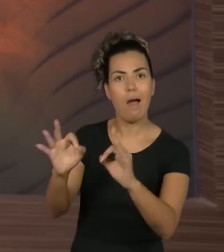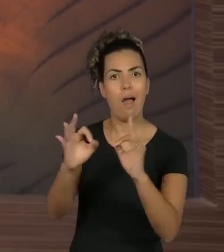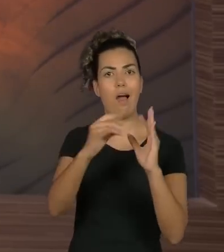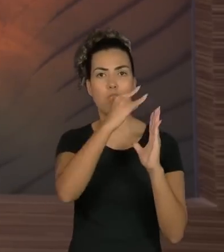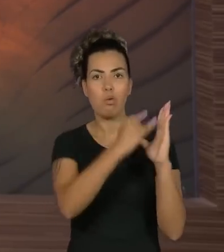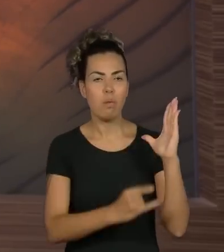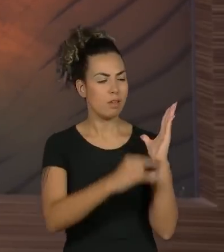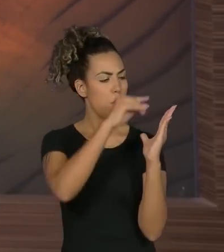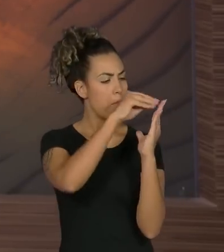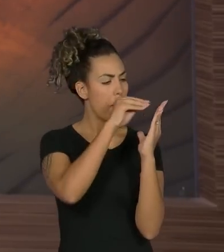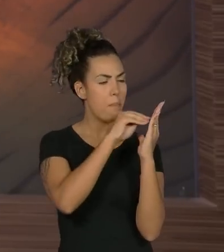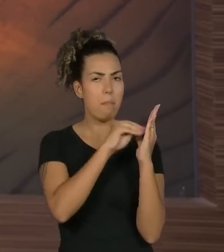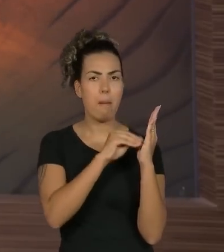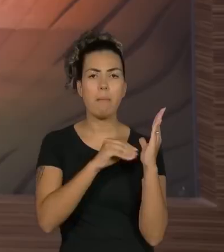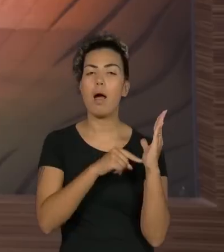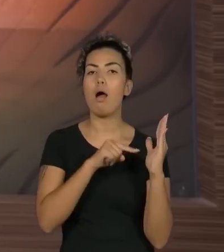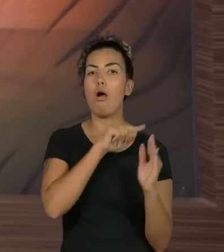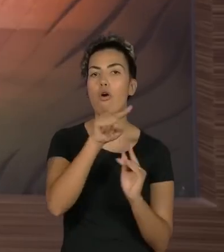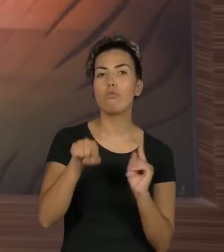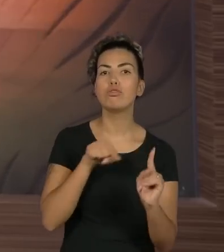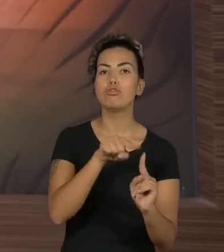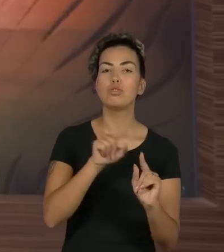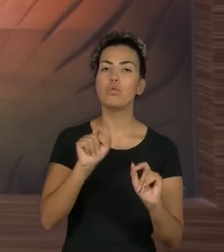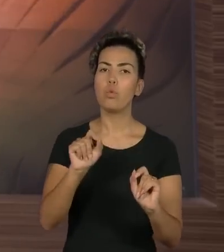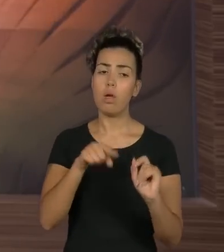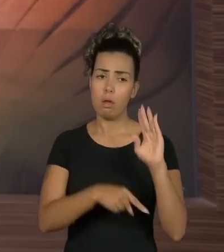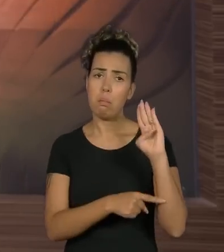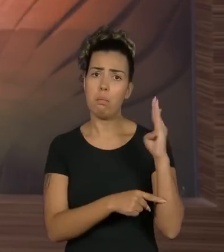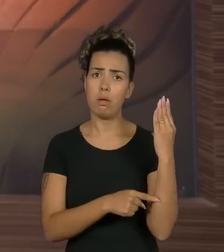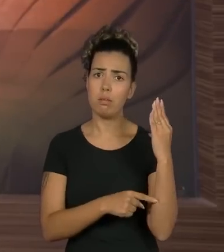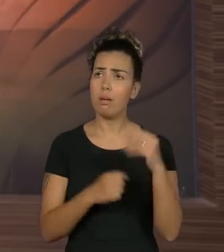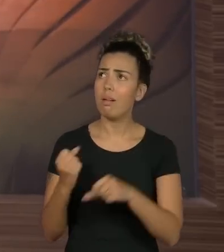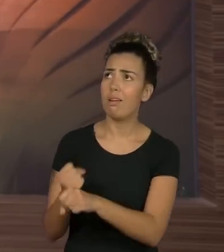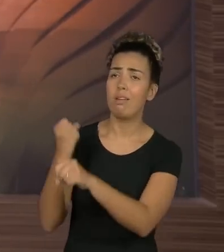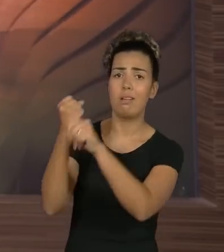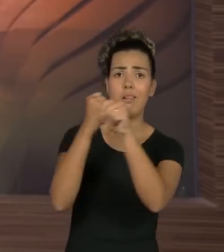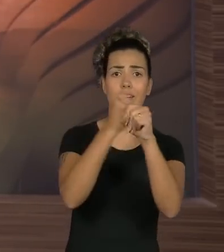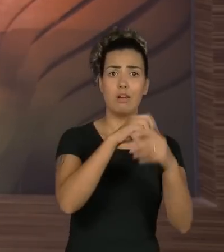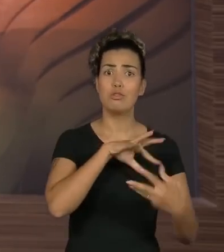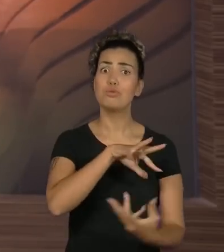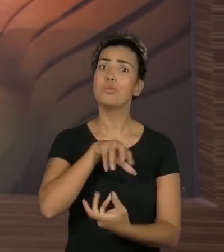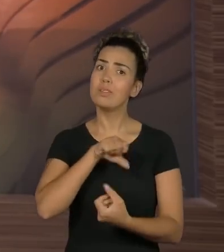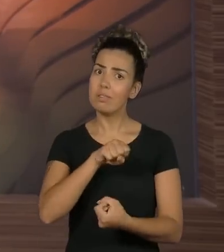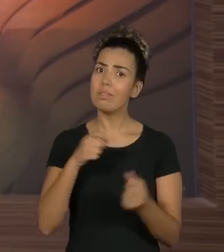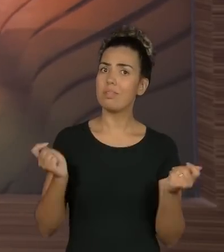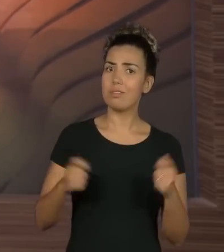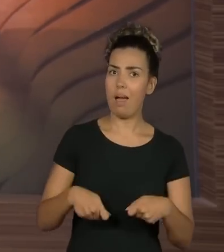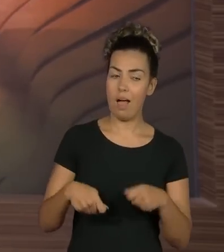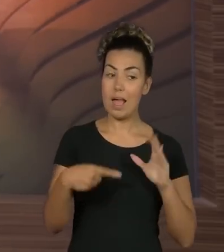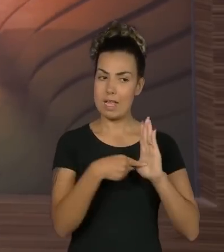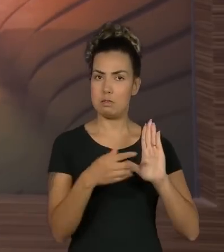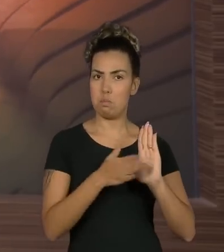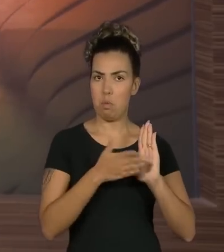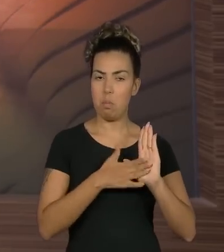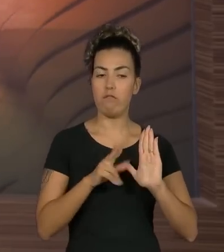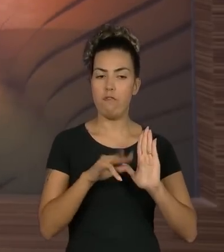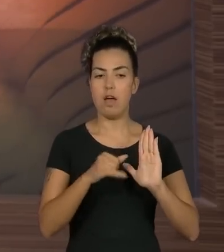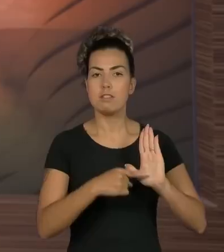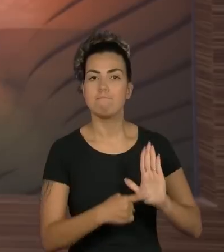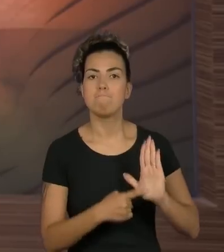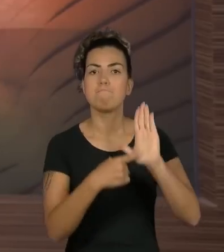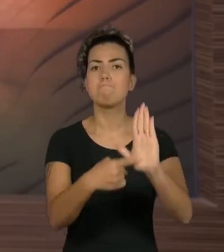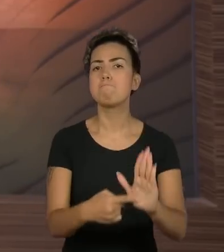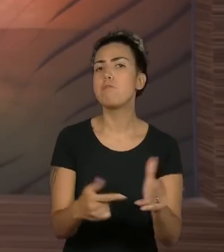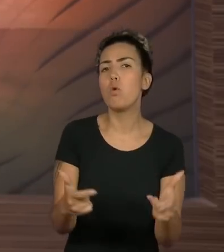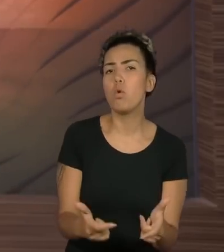de utilização sustentável do material. A proposta será apresentada na COP30, a Conferência da ONU sobre Mudança